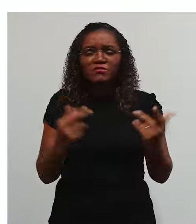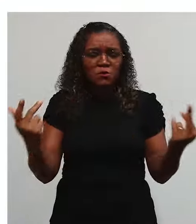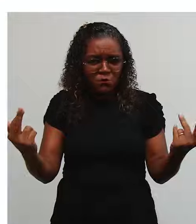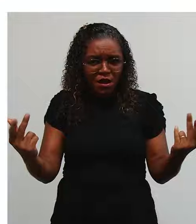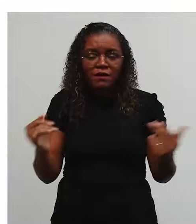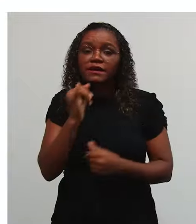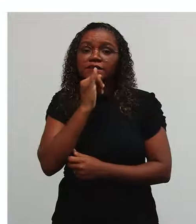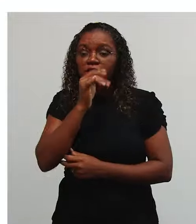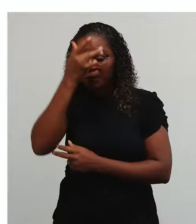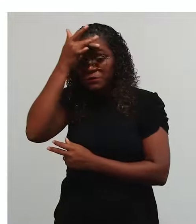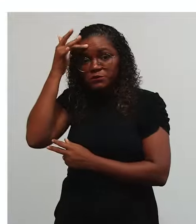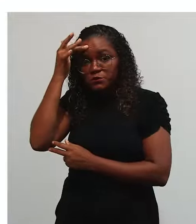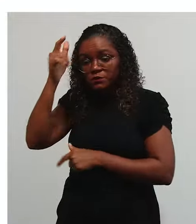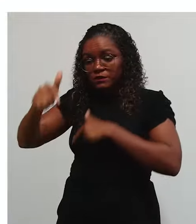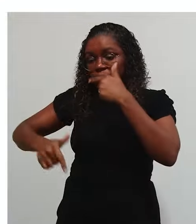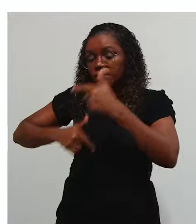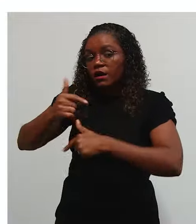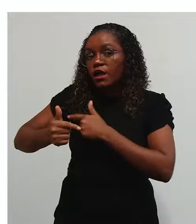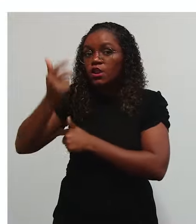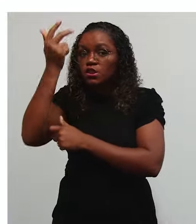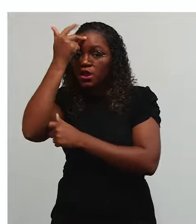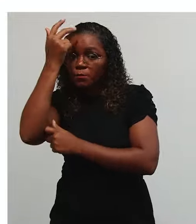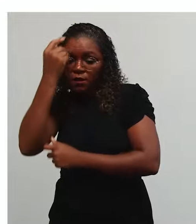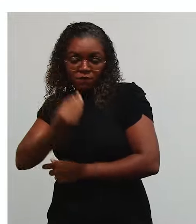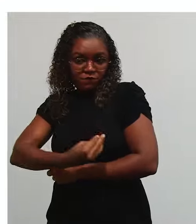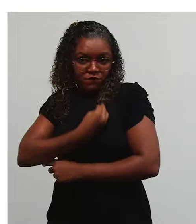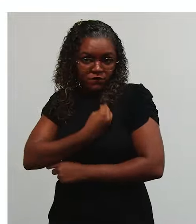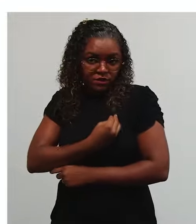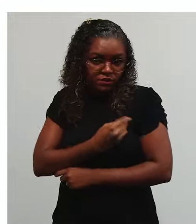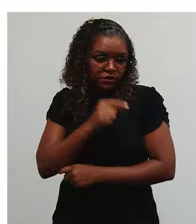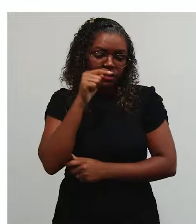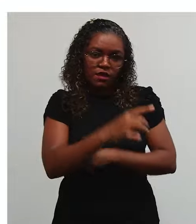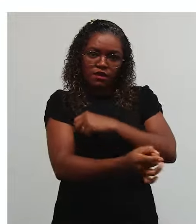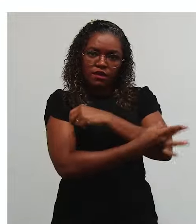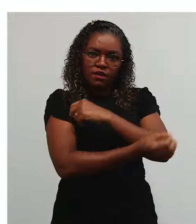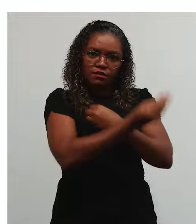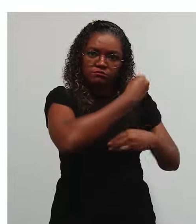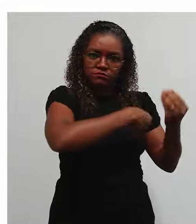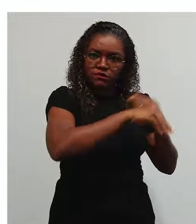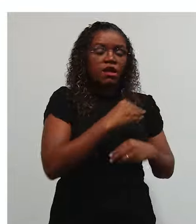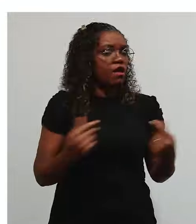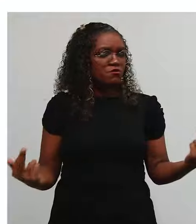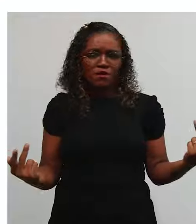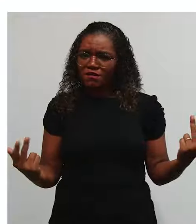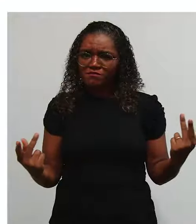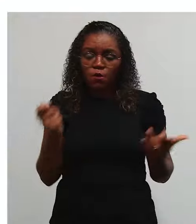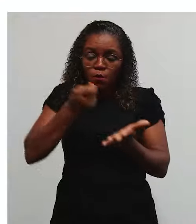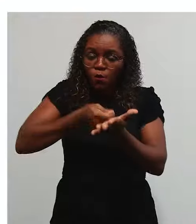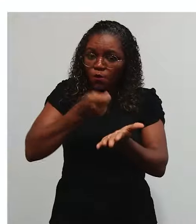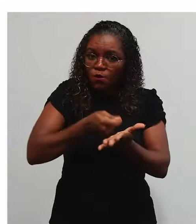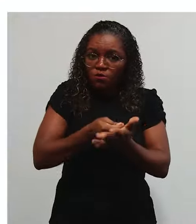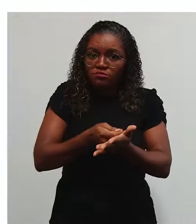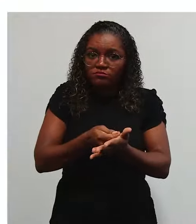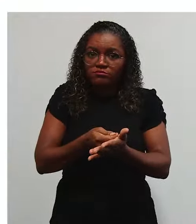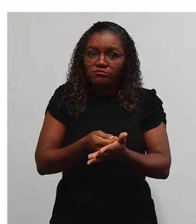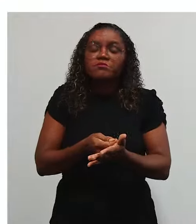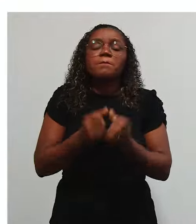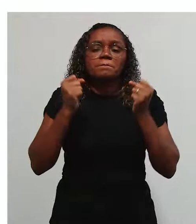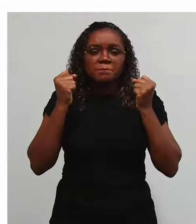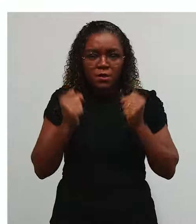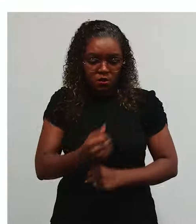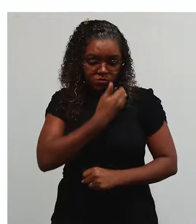honesto é taxado quanto mais né esse cidadão aí que eu acabei de narrar então o que que tá falando em suma